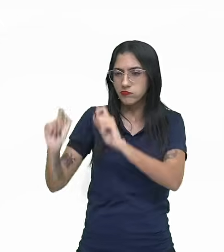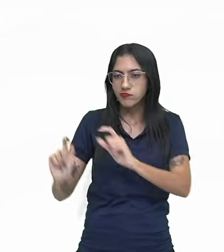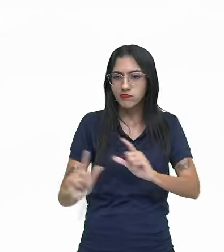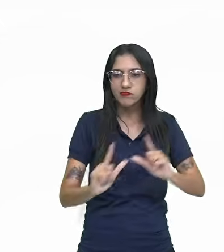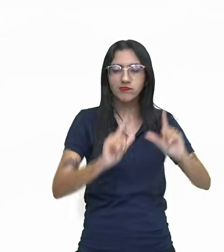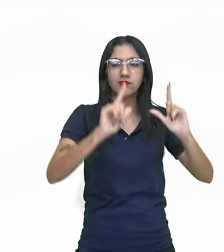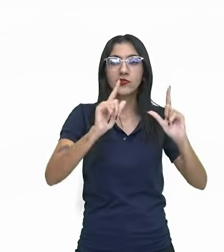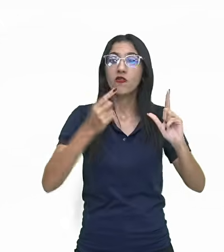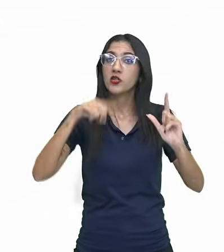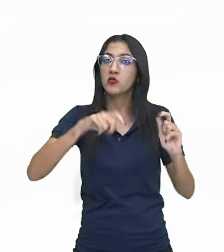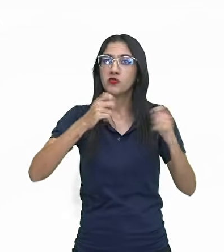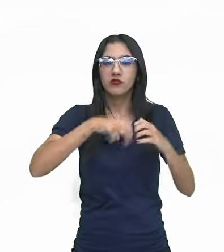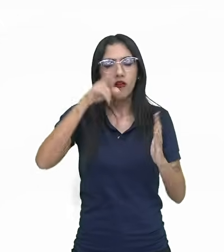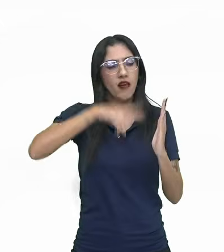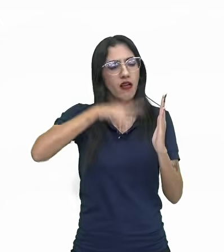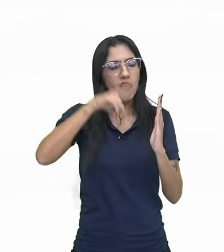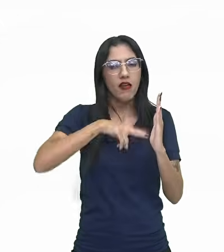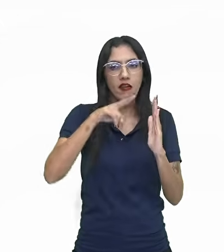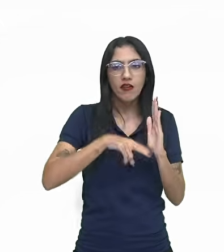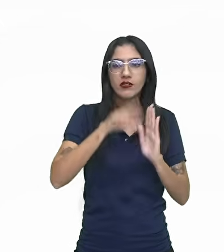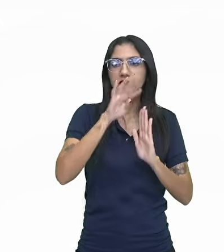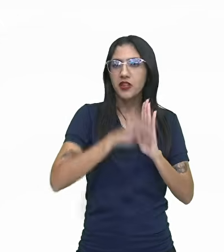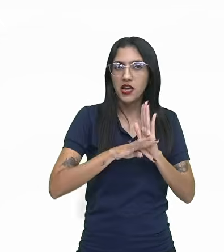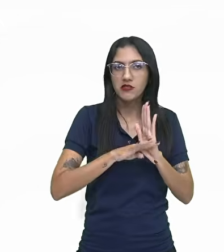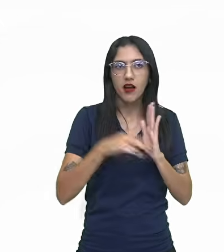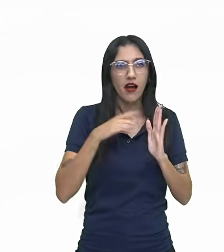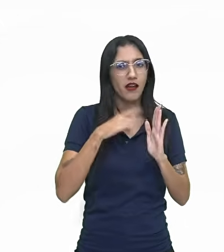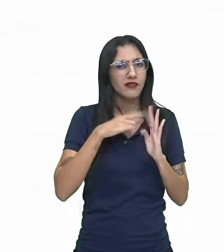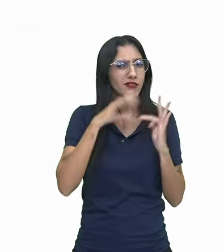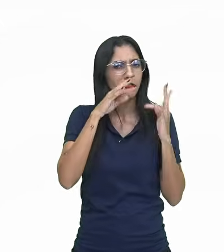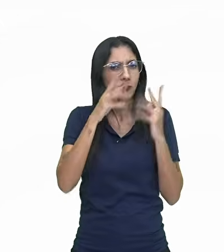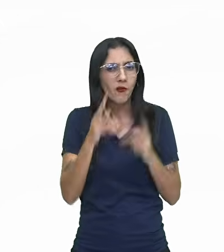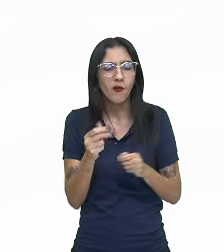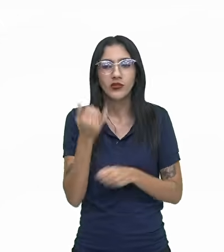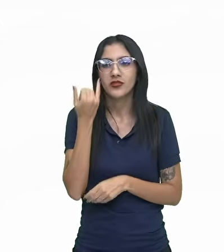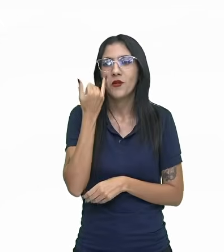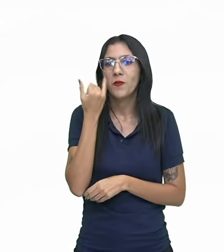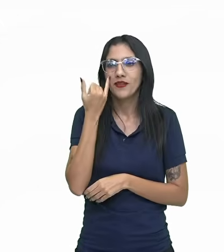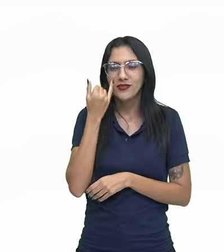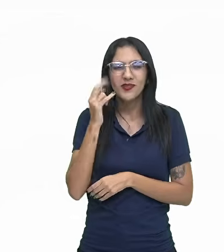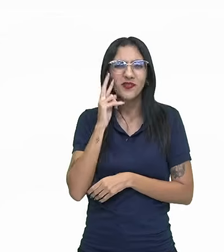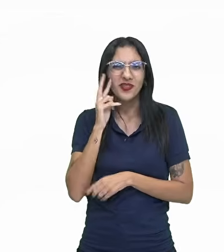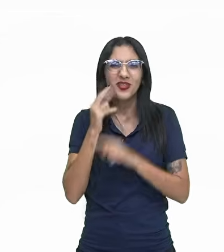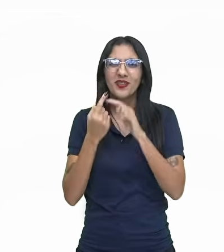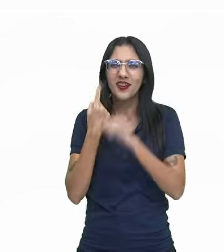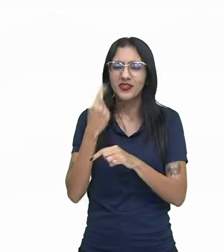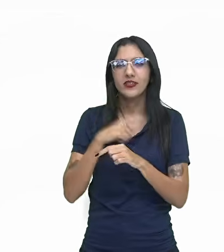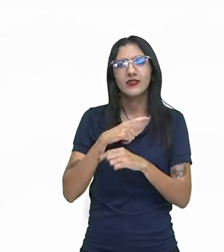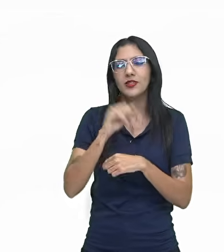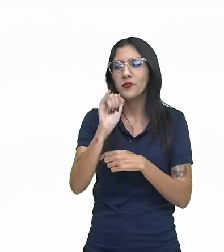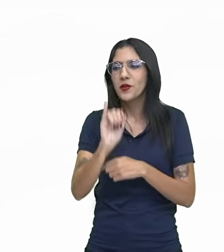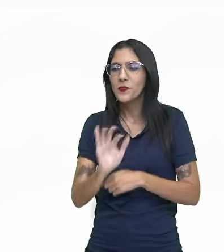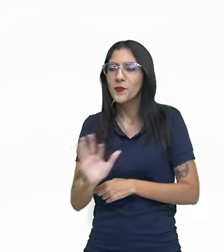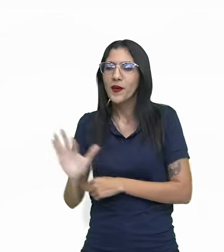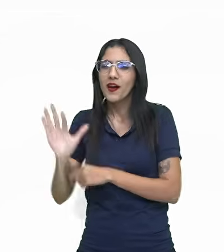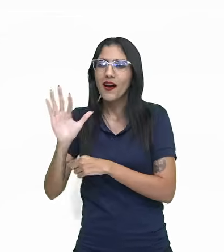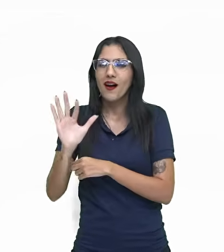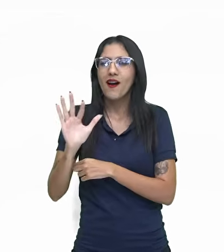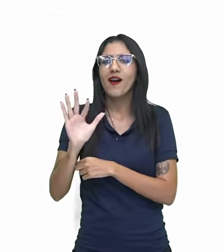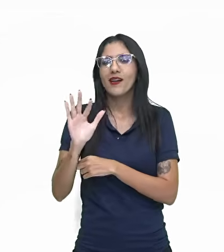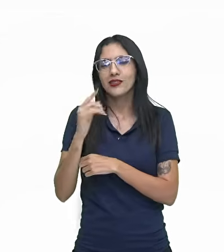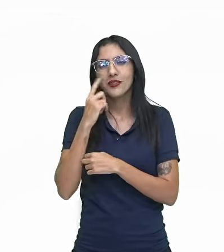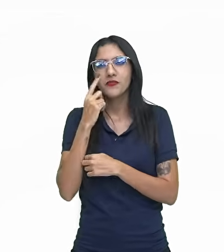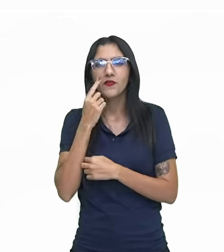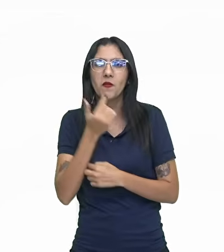abrir um texto para você e vai aparecer todas as informações das quais eu falei anteriormente. Vai aparecer uma imagem, vai aparecer